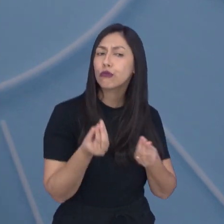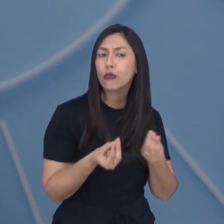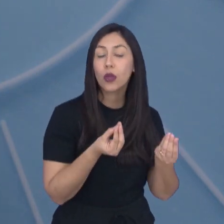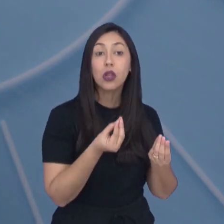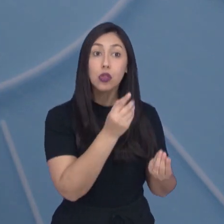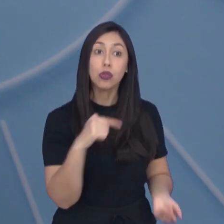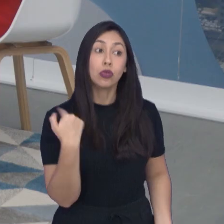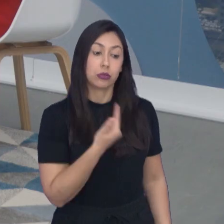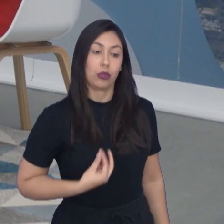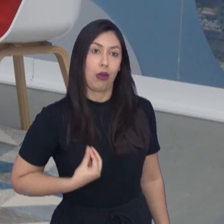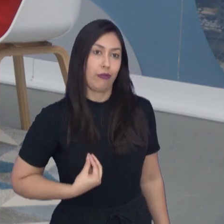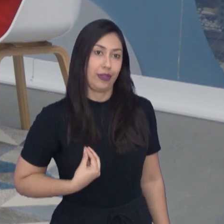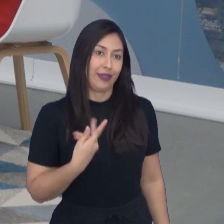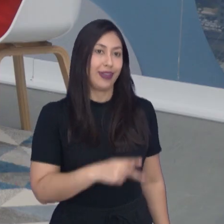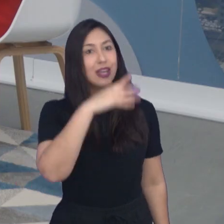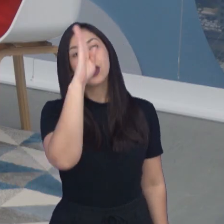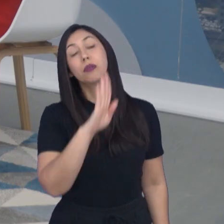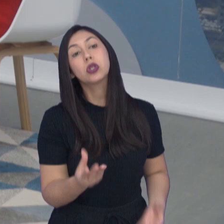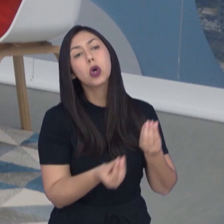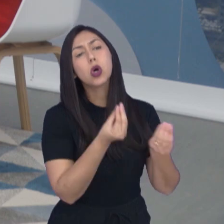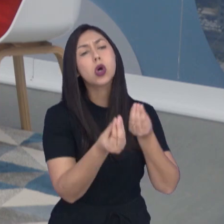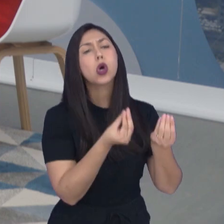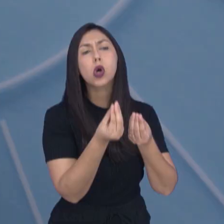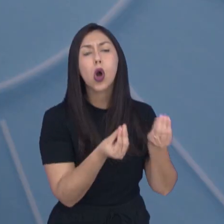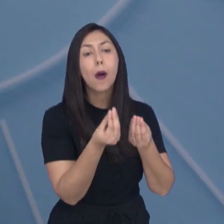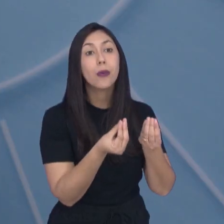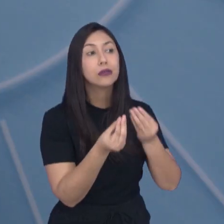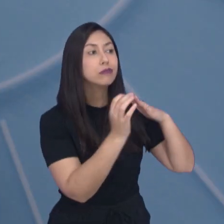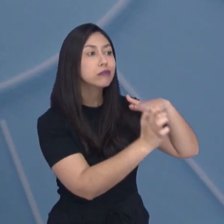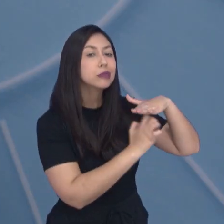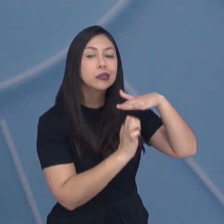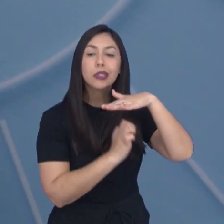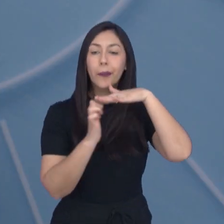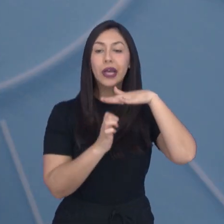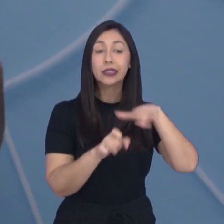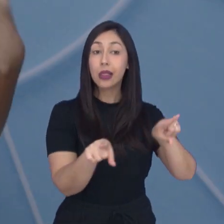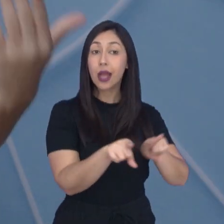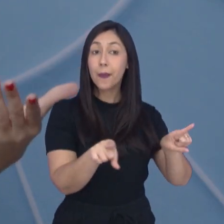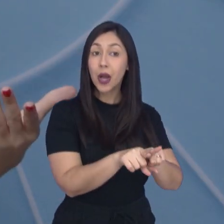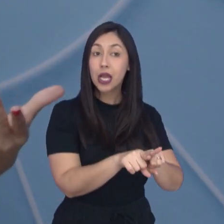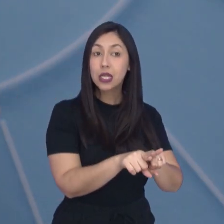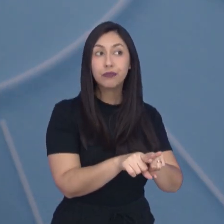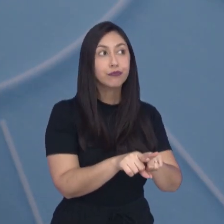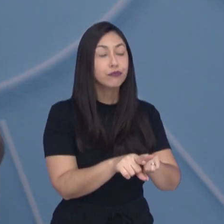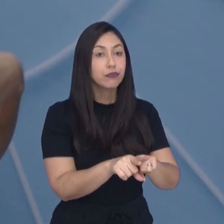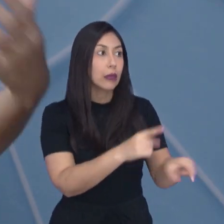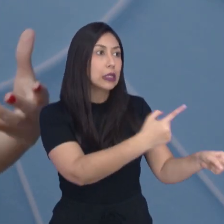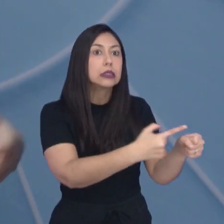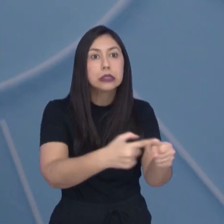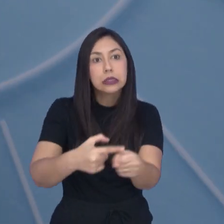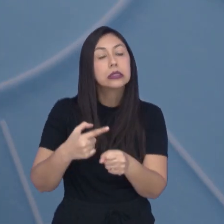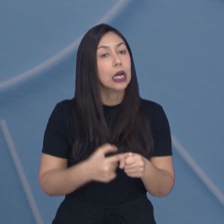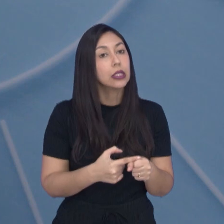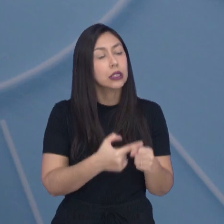nossa realidade aqui no Brasil, que a gente poderia implantar, que outras empresas pudessem implantar, outras cidades também